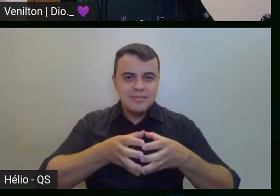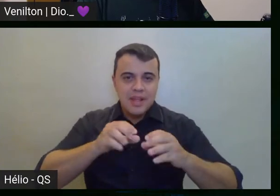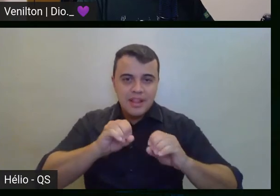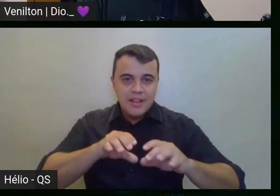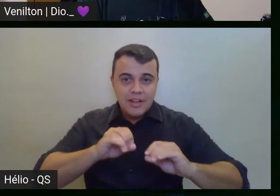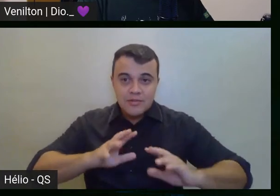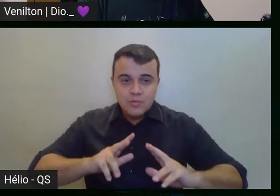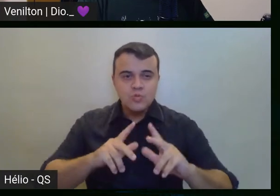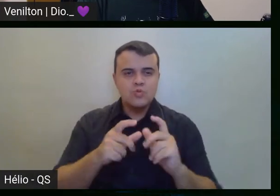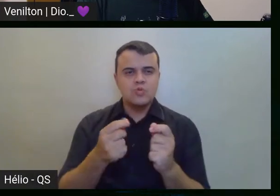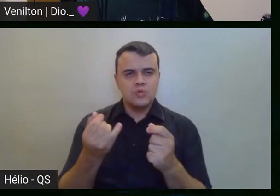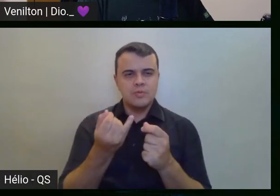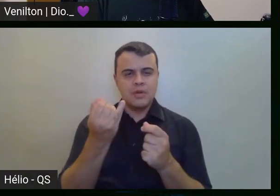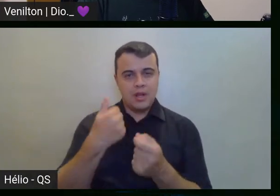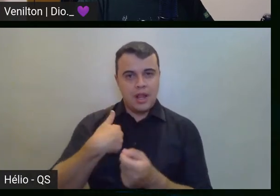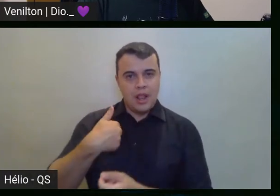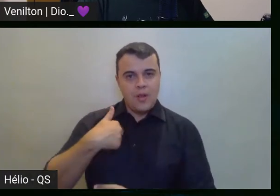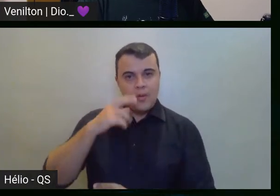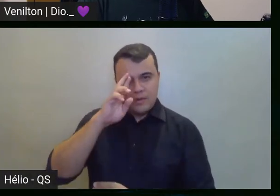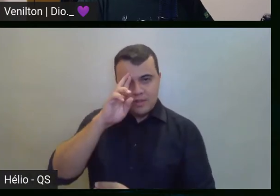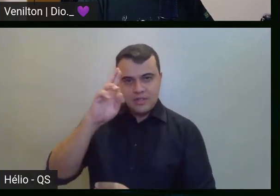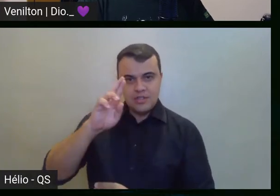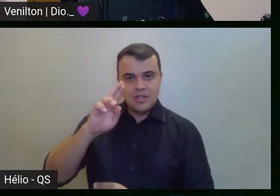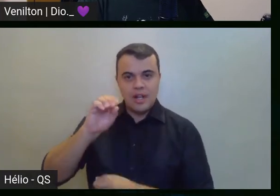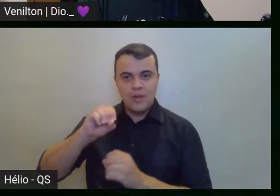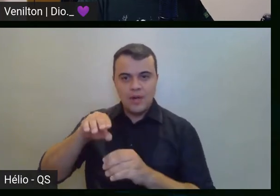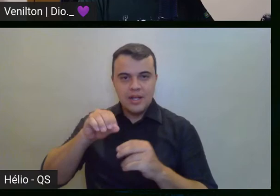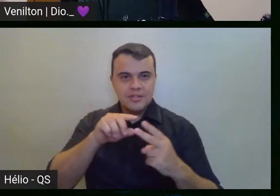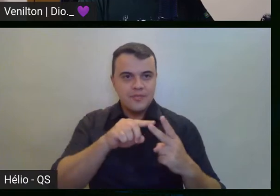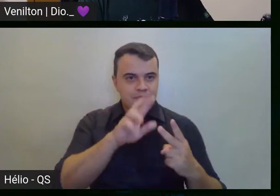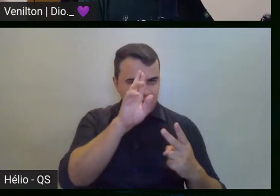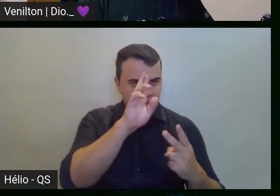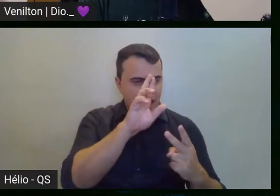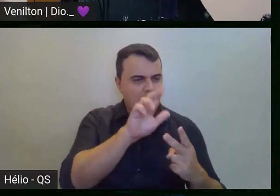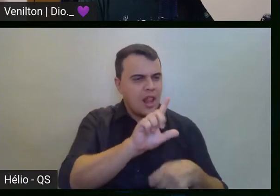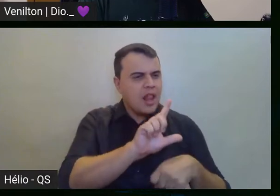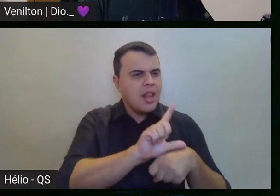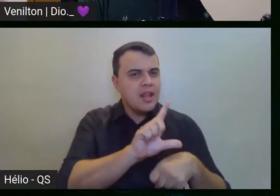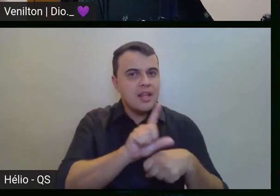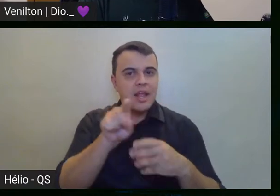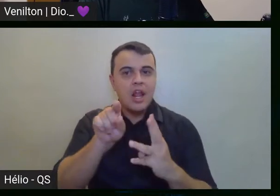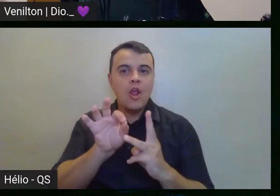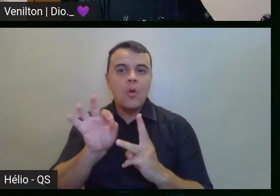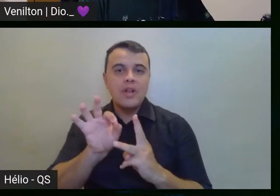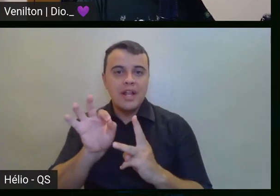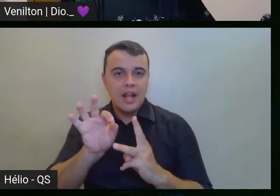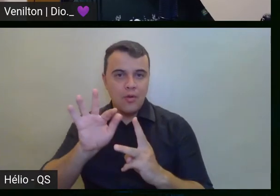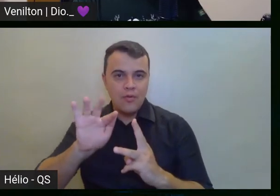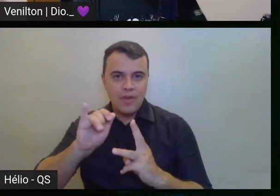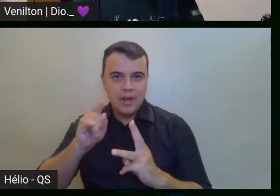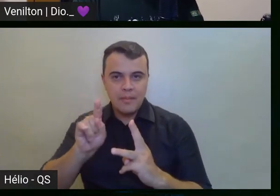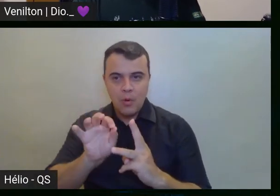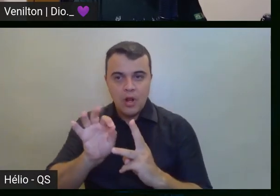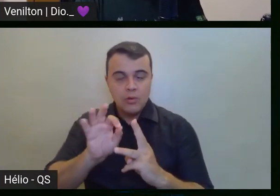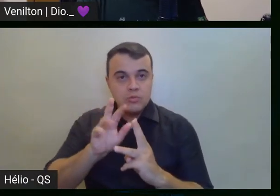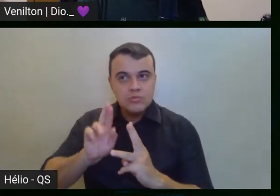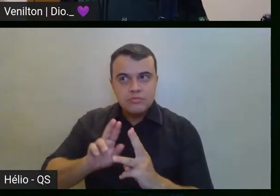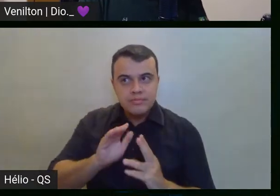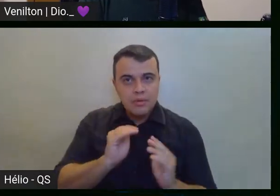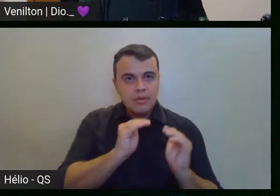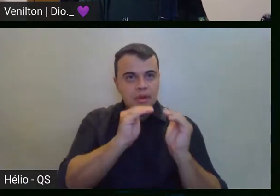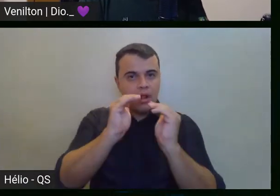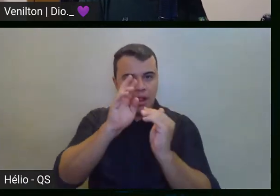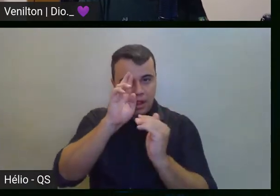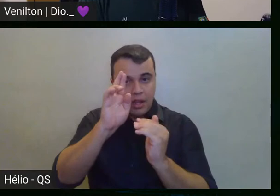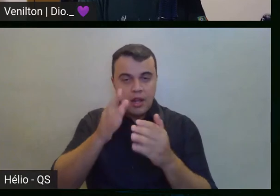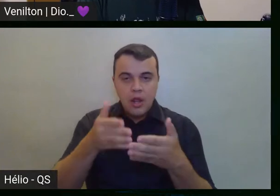e peso né que eu sou o Red educação vídeo tão Líder técnico Felipão ele é coordenador de um programa incrível gente eu quero dizer